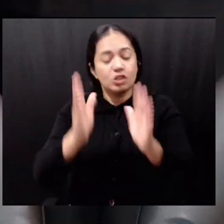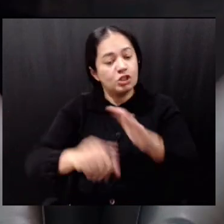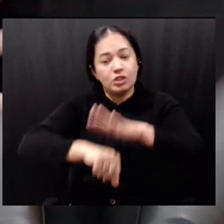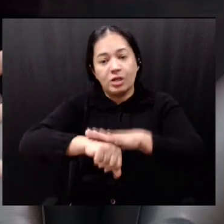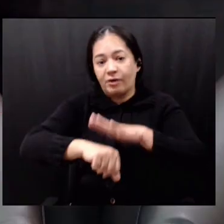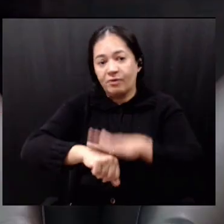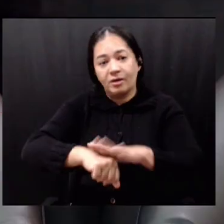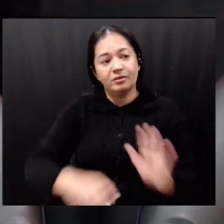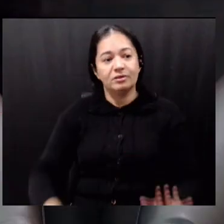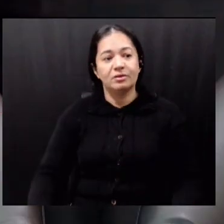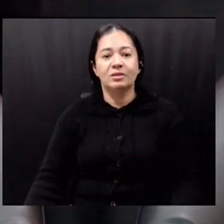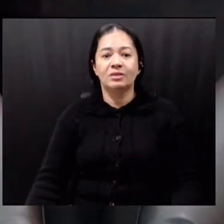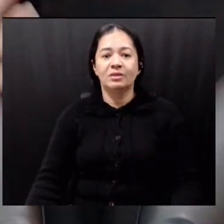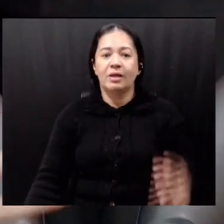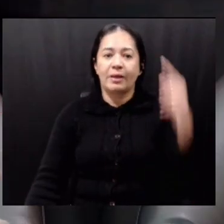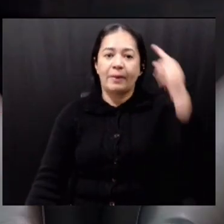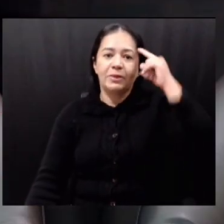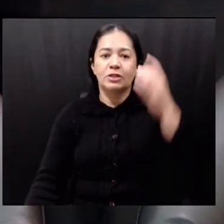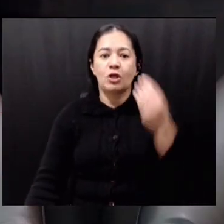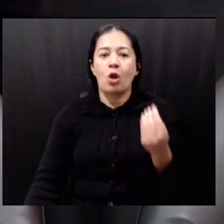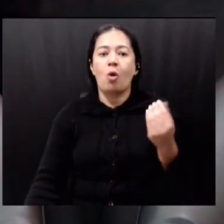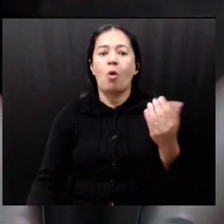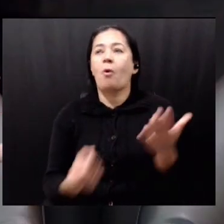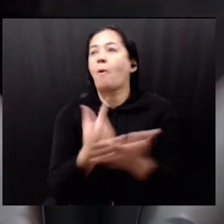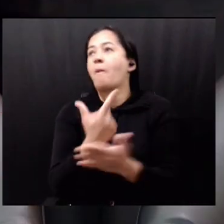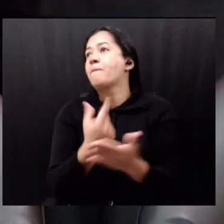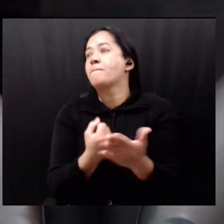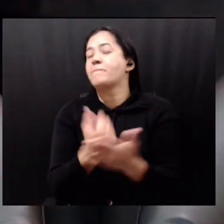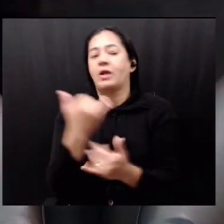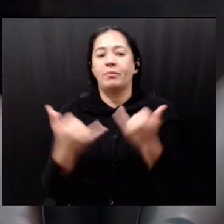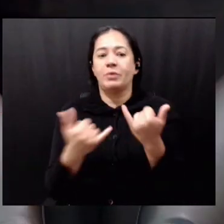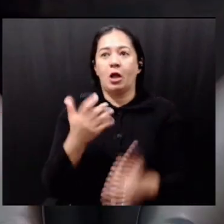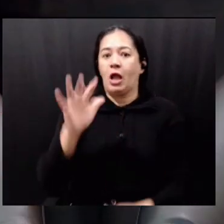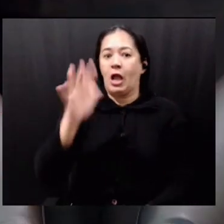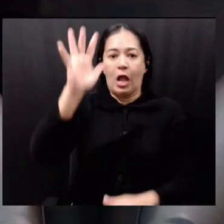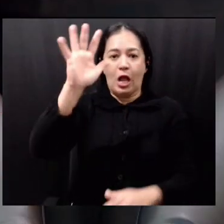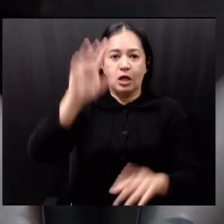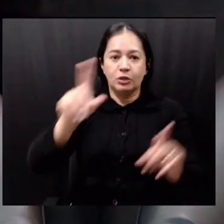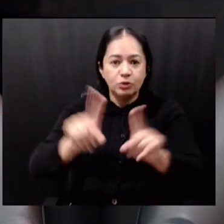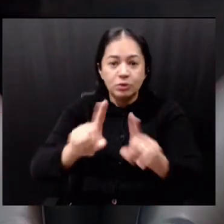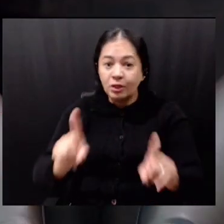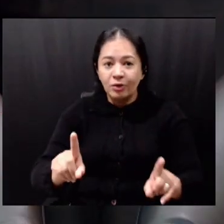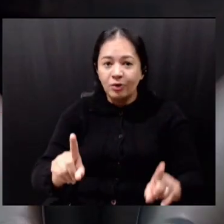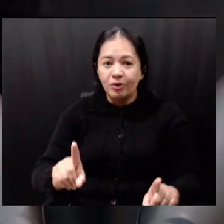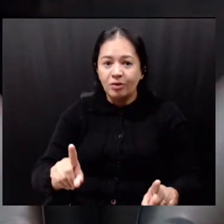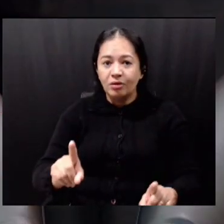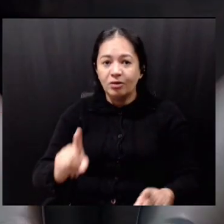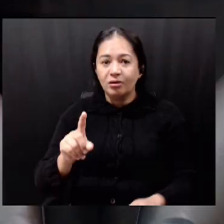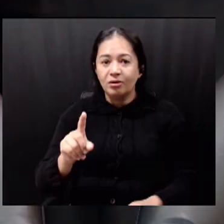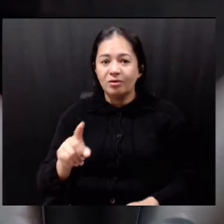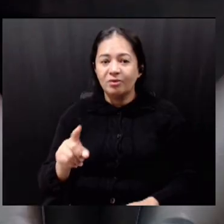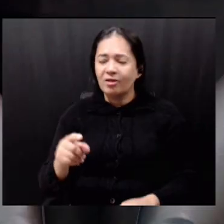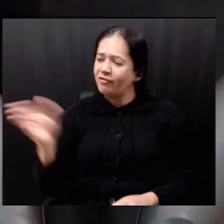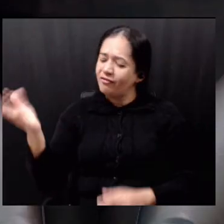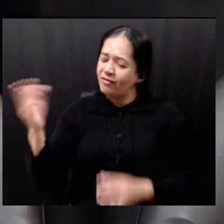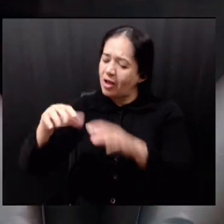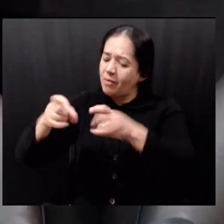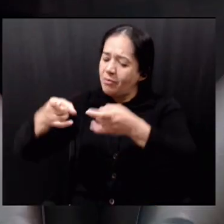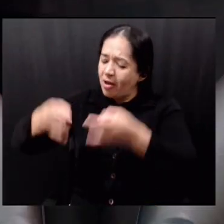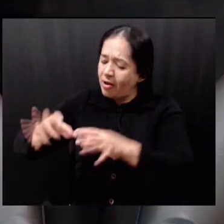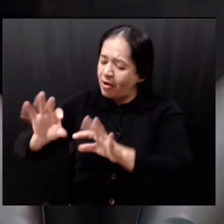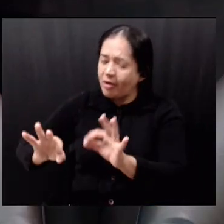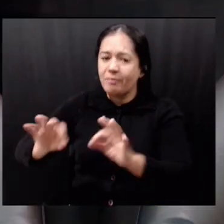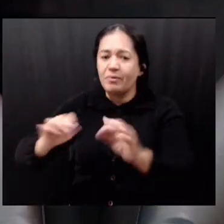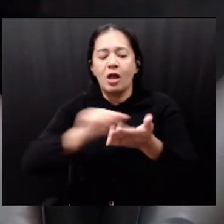fica pensando realmente em comprar um brinquedo muito caro ou uma coisa muito elaborada. Inclui no dia a dia, vai arrumar a cama, vai lavar uma louça,